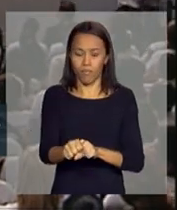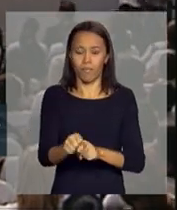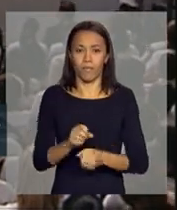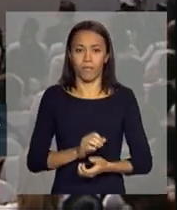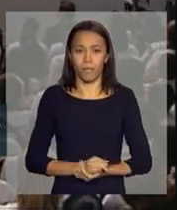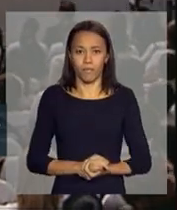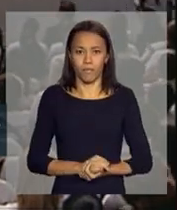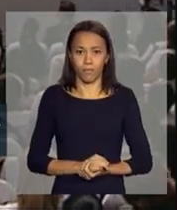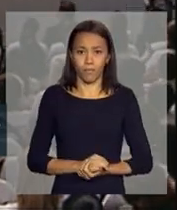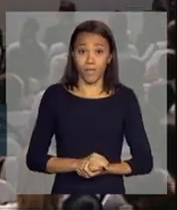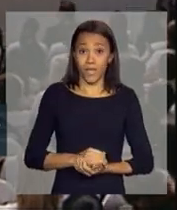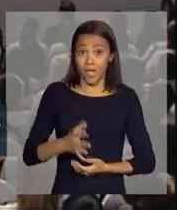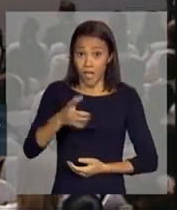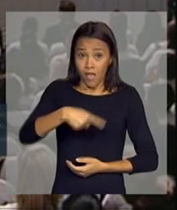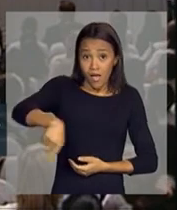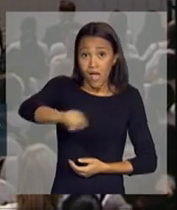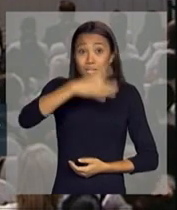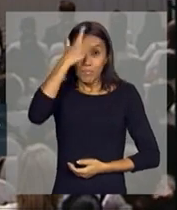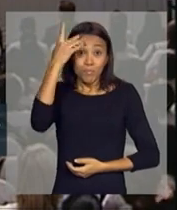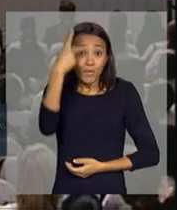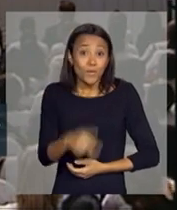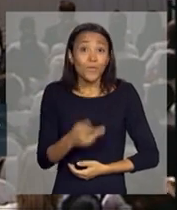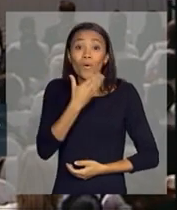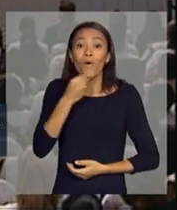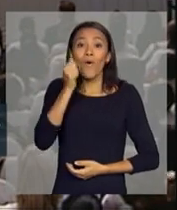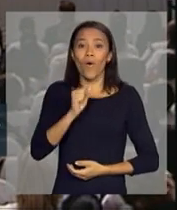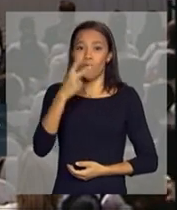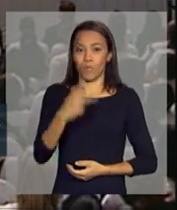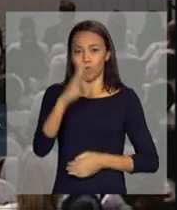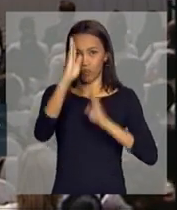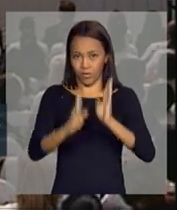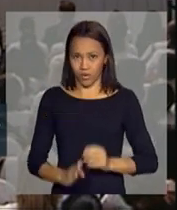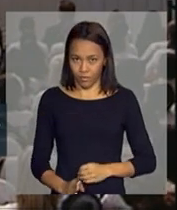formar os brasileiros e as brasileiras.